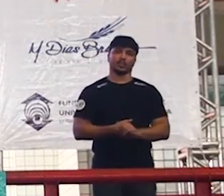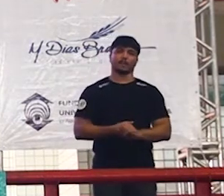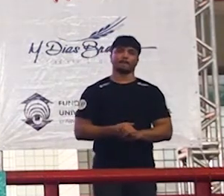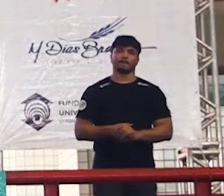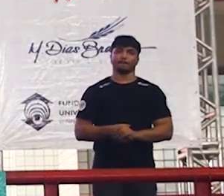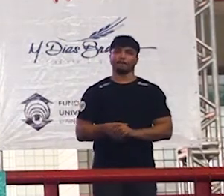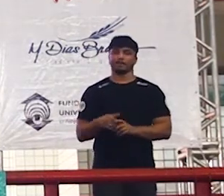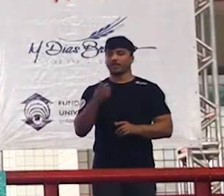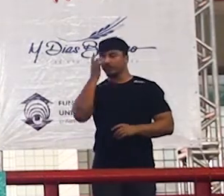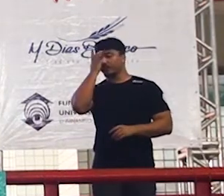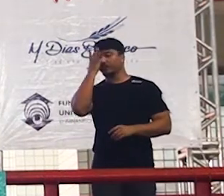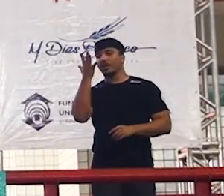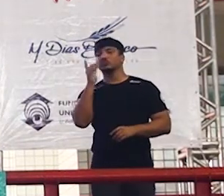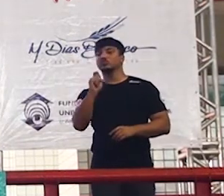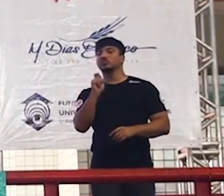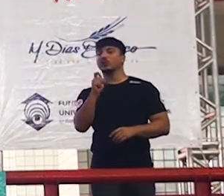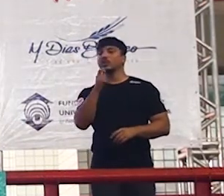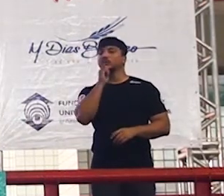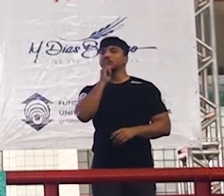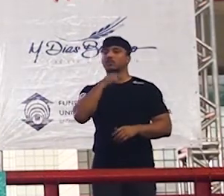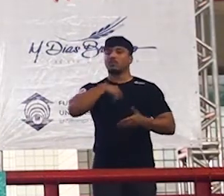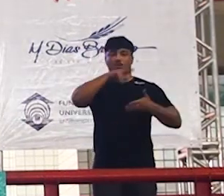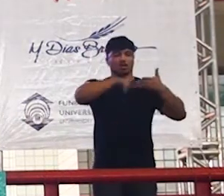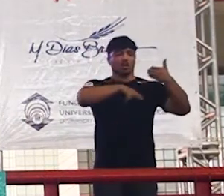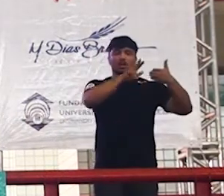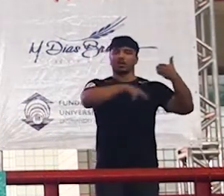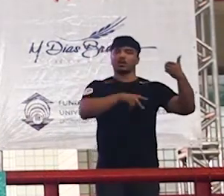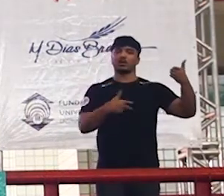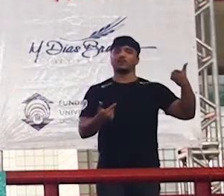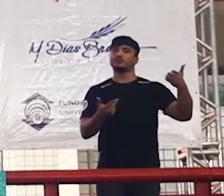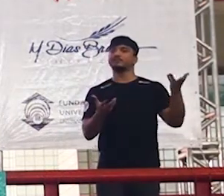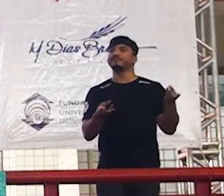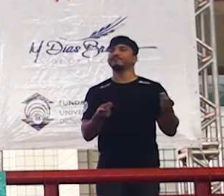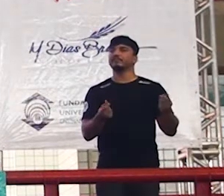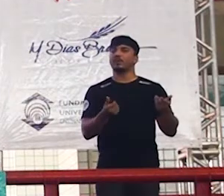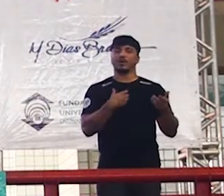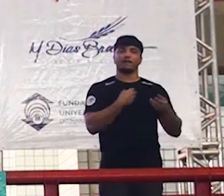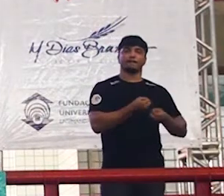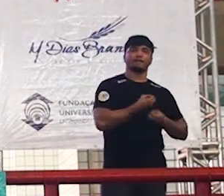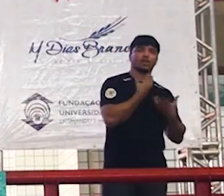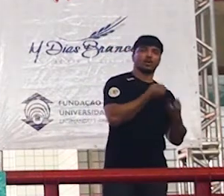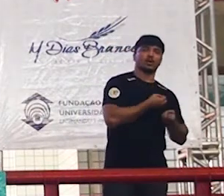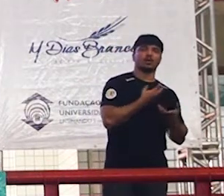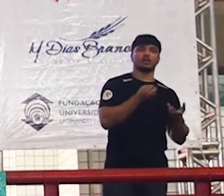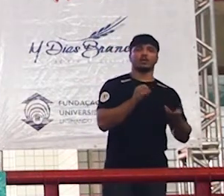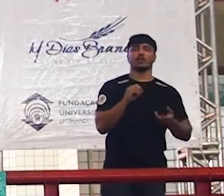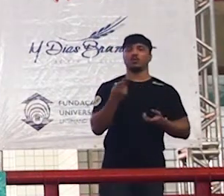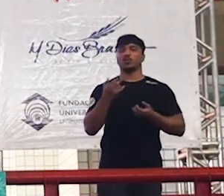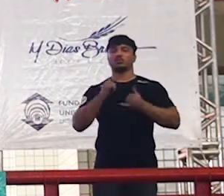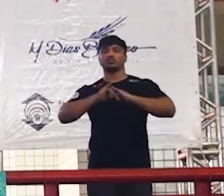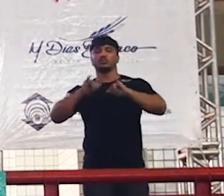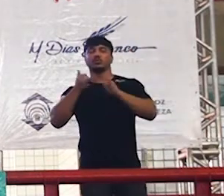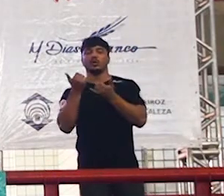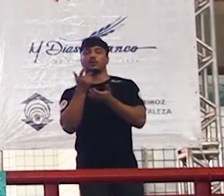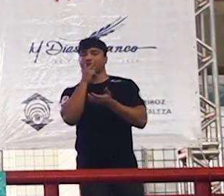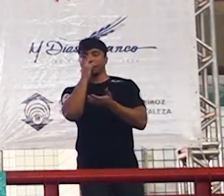É mais fácil, galera, eu ler e interpretar um poema ou uma notícia de